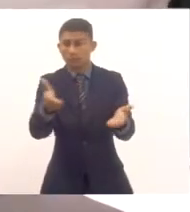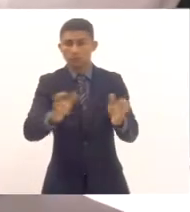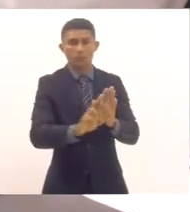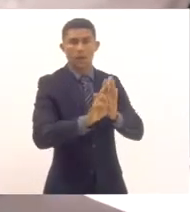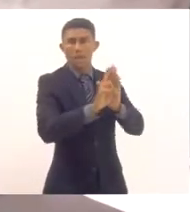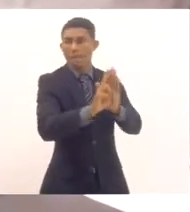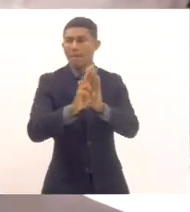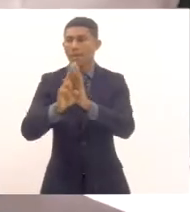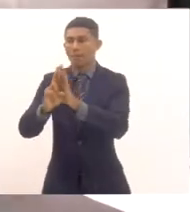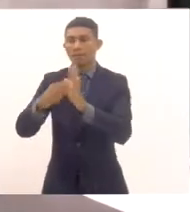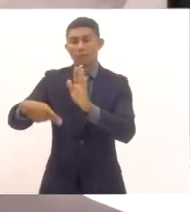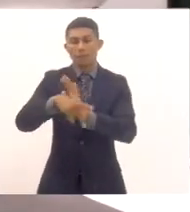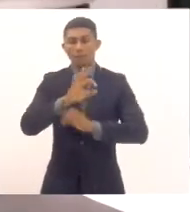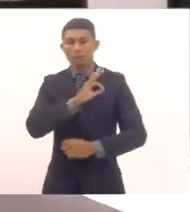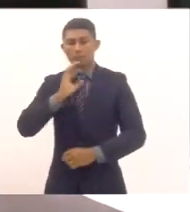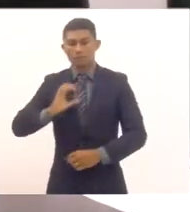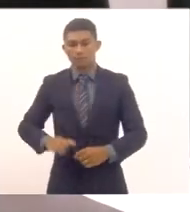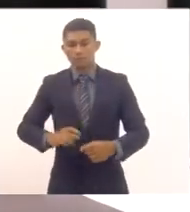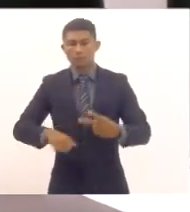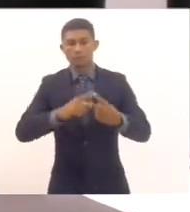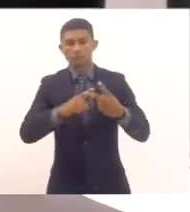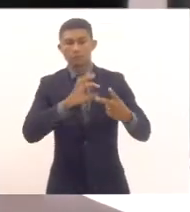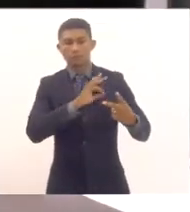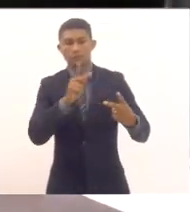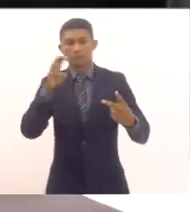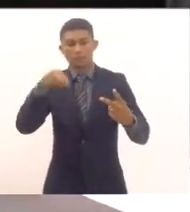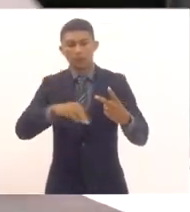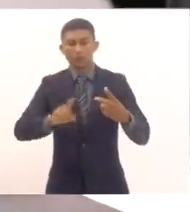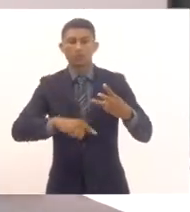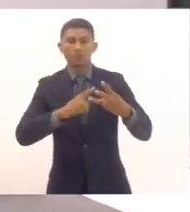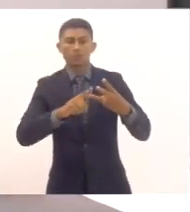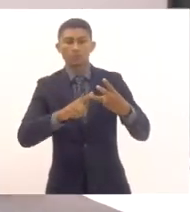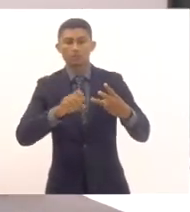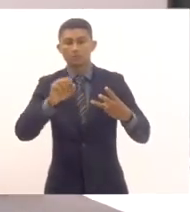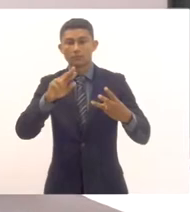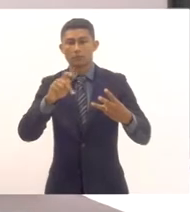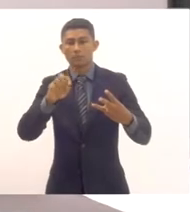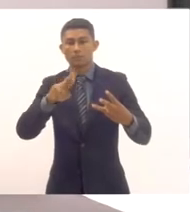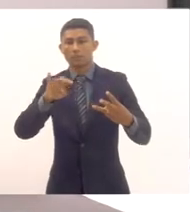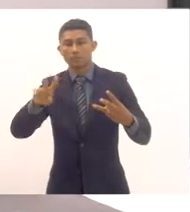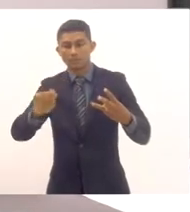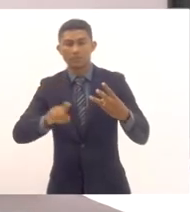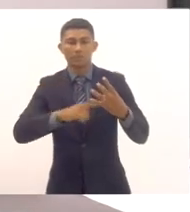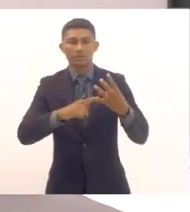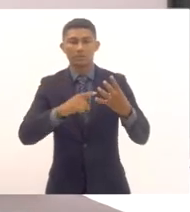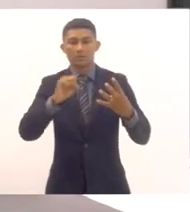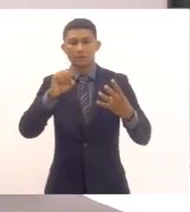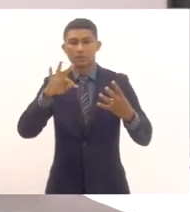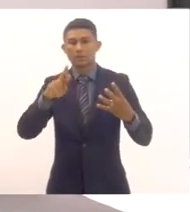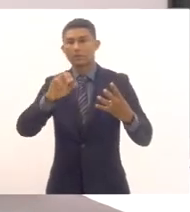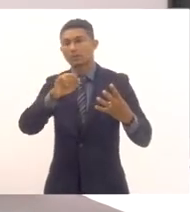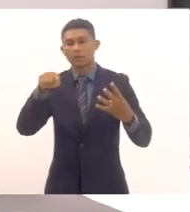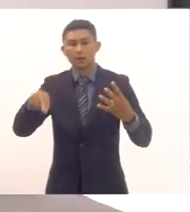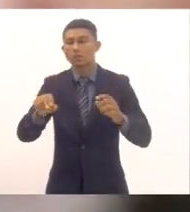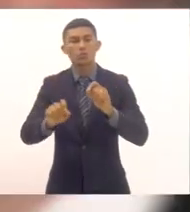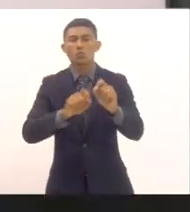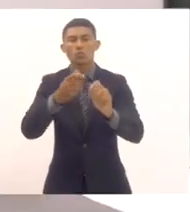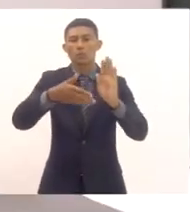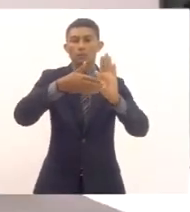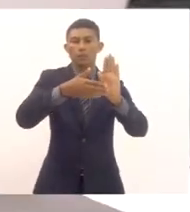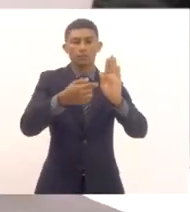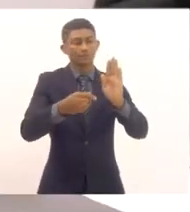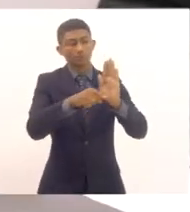da Polícia Civil Polícia Militar Super Vias de trânsito que se TRANS e Central logística com a seguinte pauta a segurança no entorno